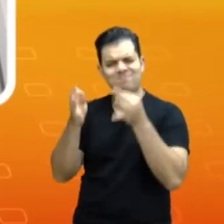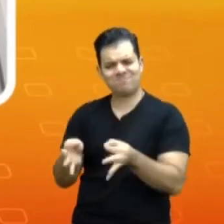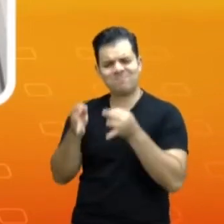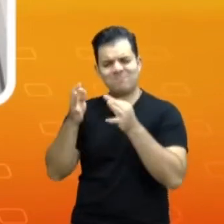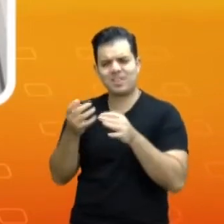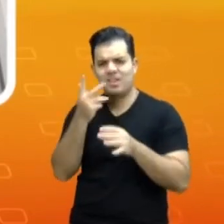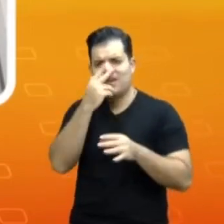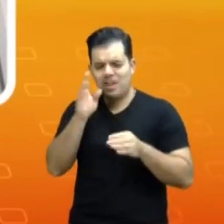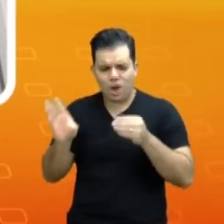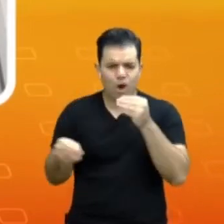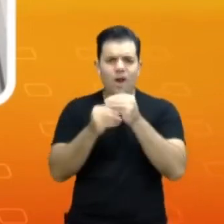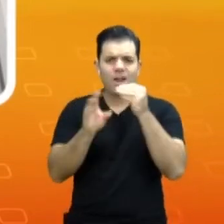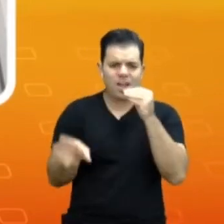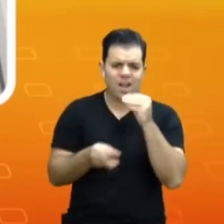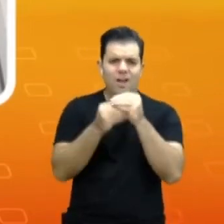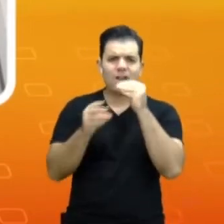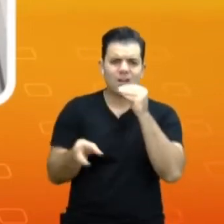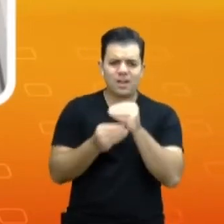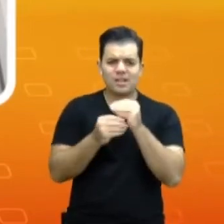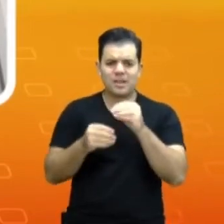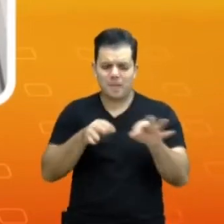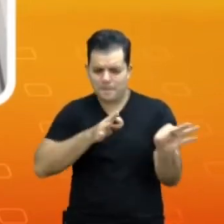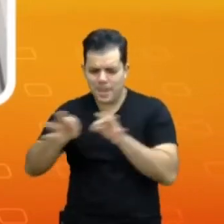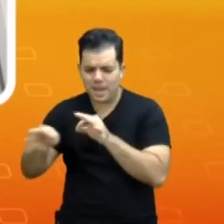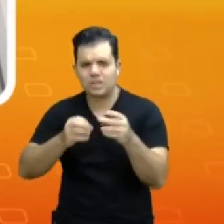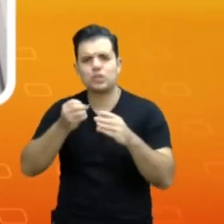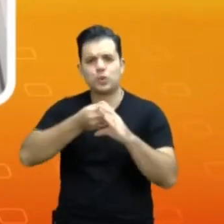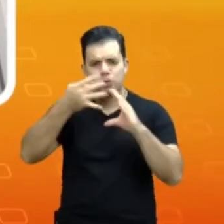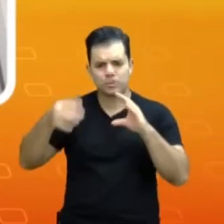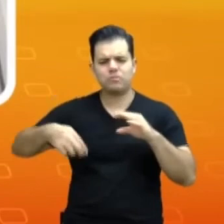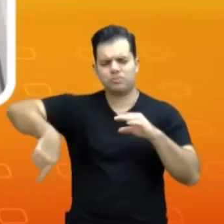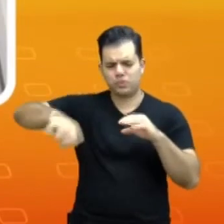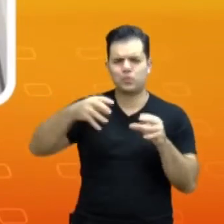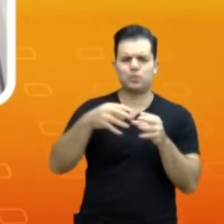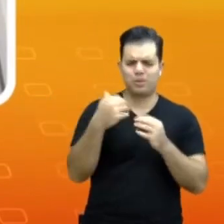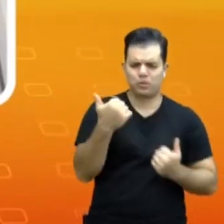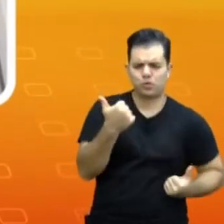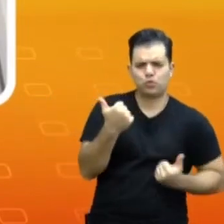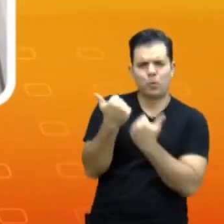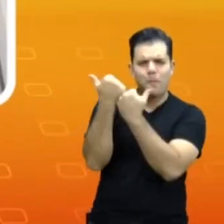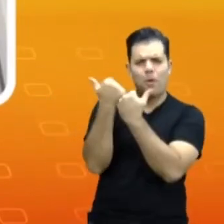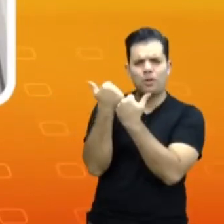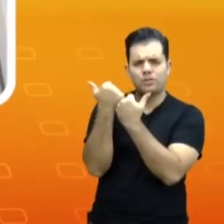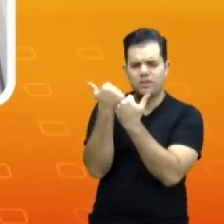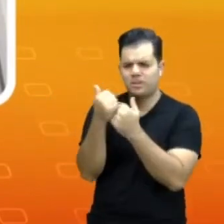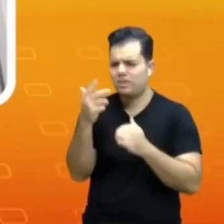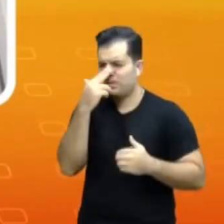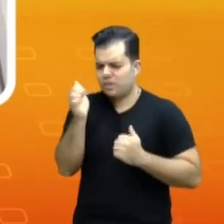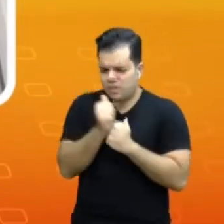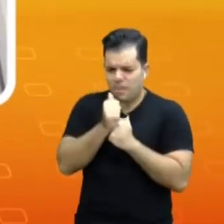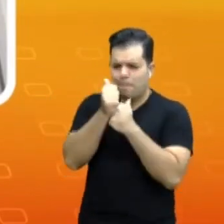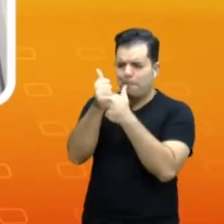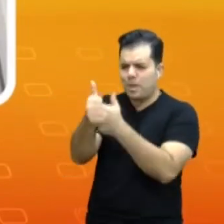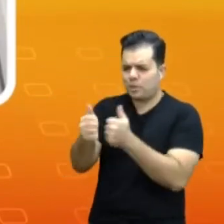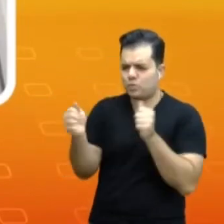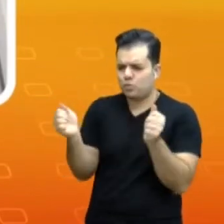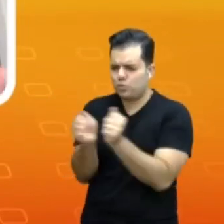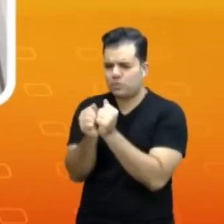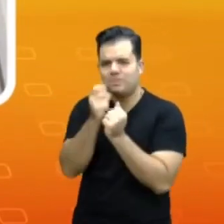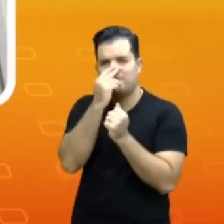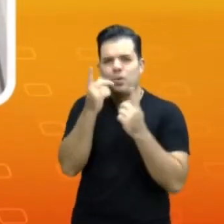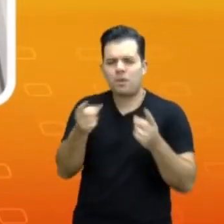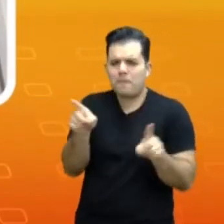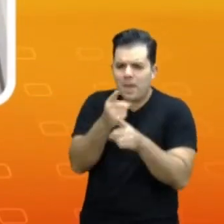muito agregadora com a produção de conteúdo. E nós vamos dar um suporte cada vez mais orquestrador para isso, para conseguir trazer